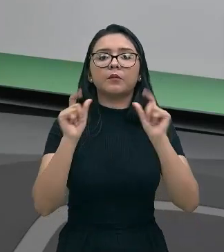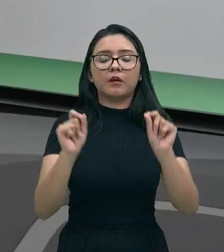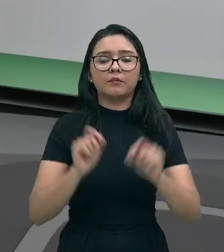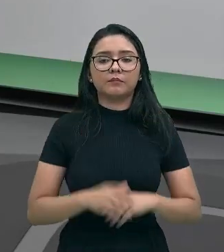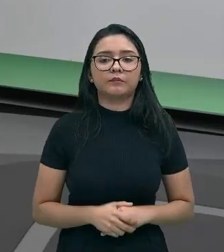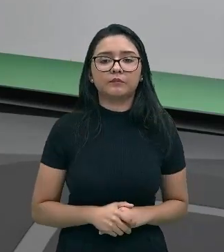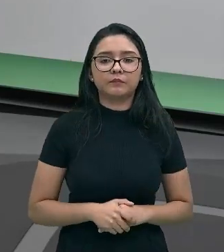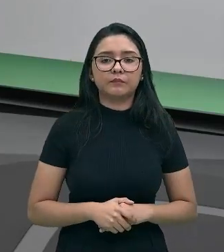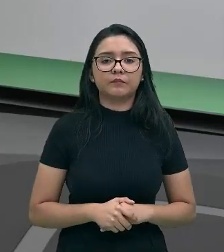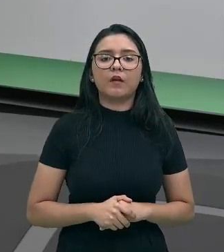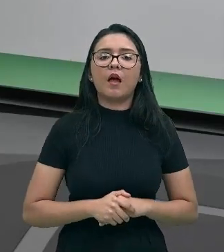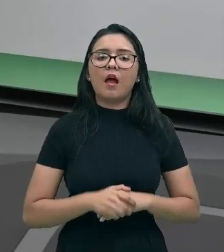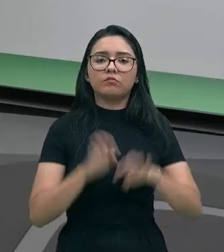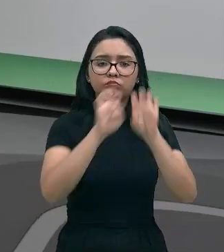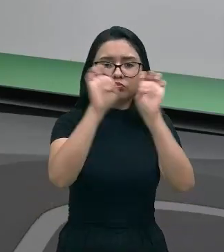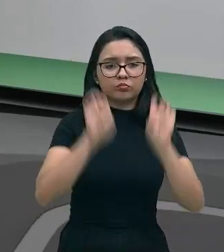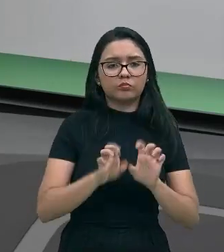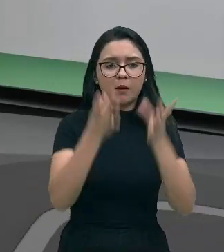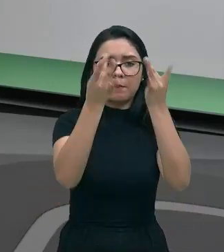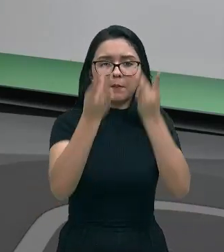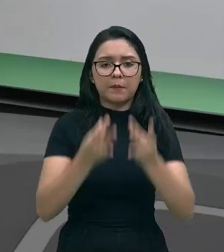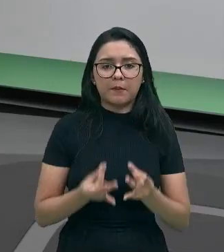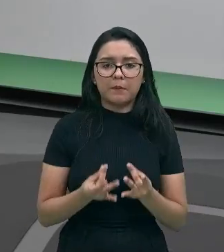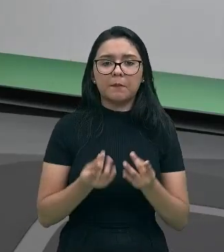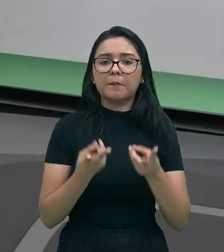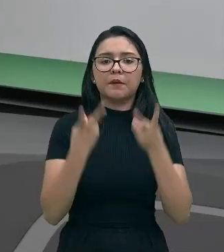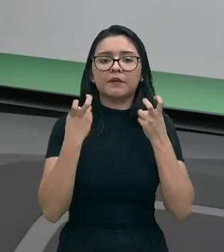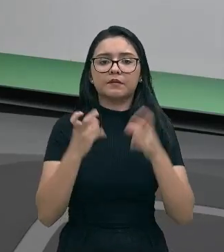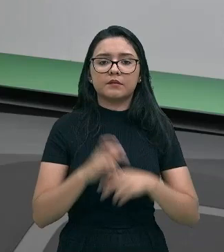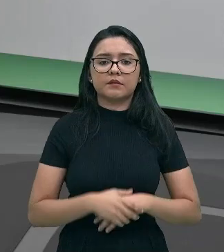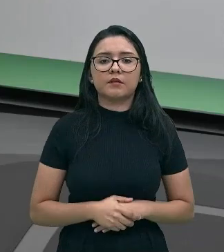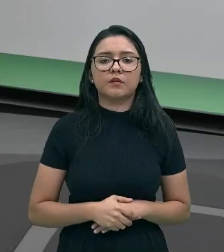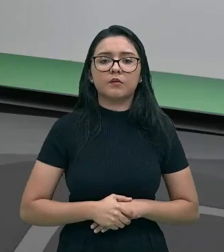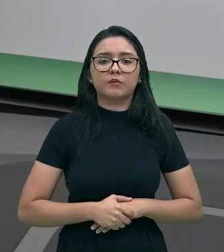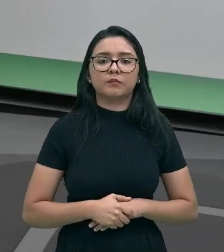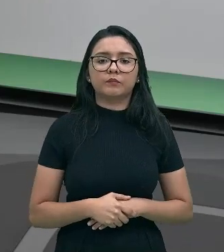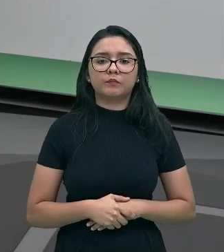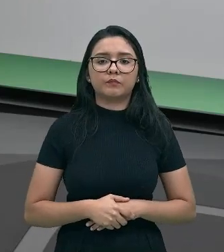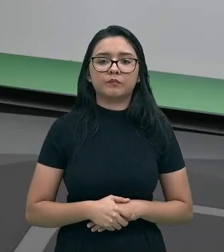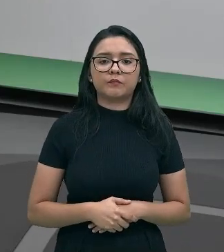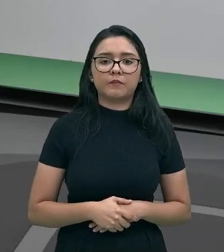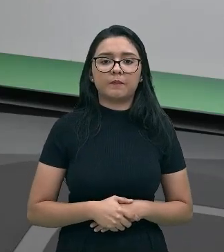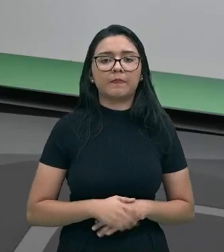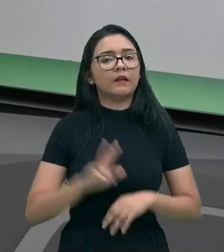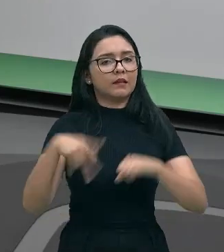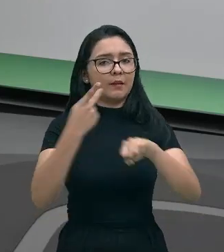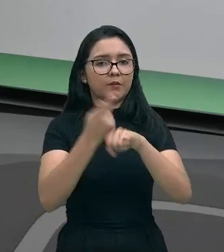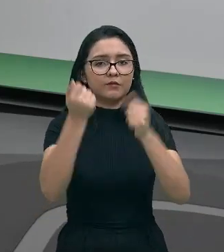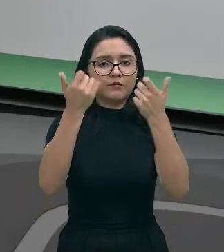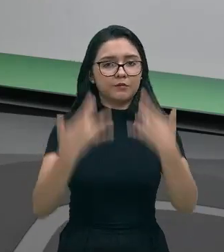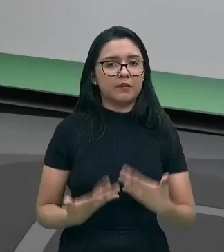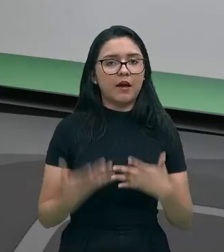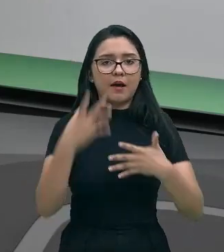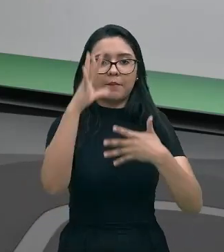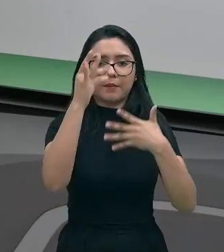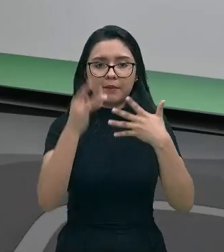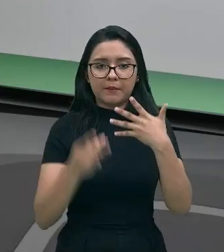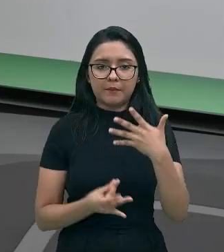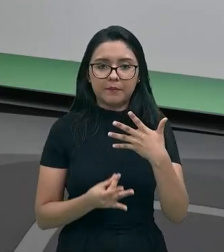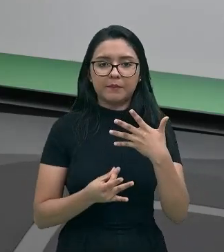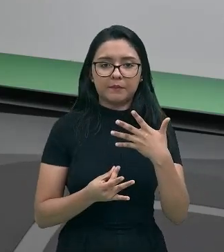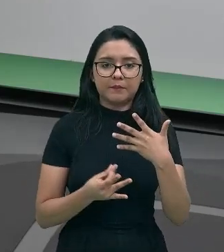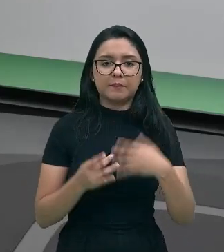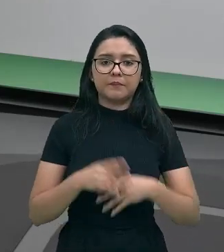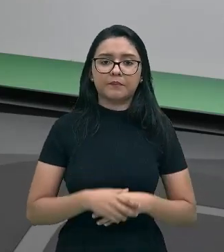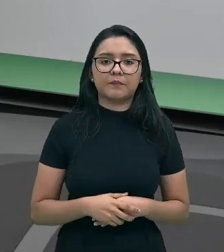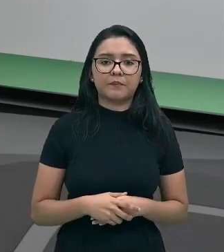a sua estrutura, olha só. A gente pode observar aqui o seu tecido, né, que a gente vai falar já já. A gente observa aqui